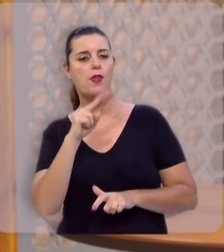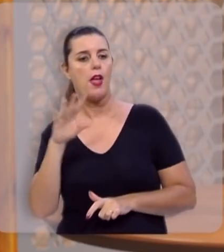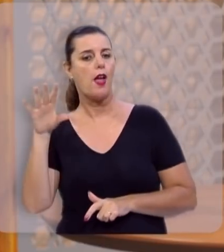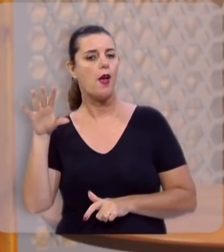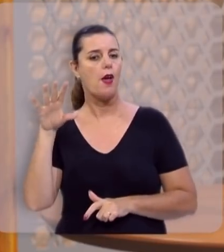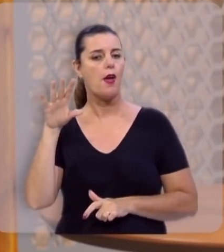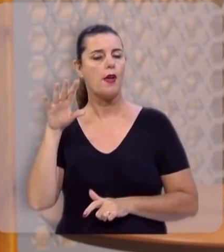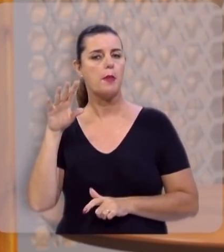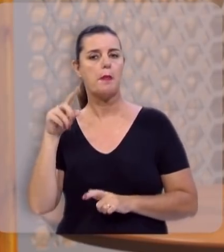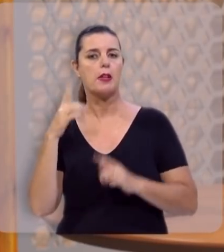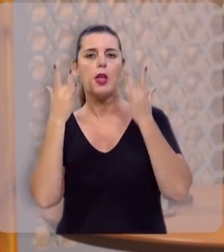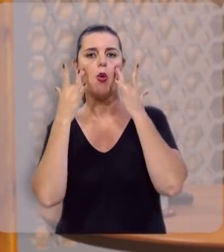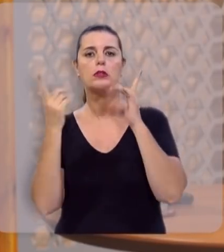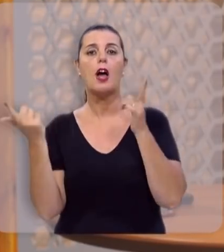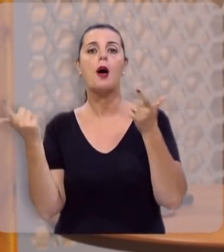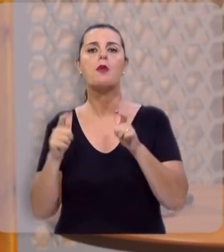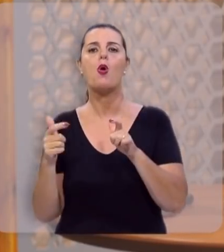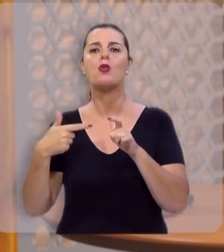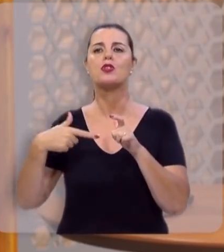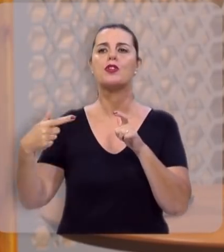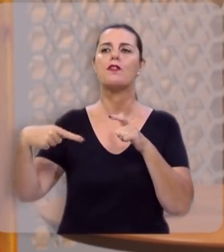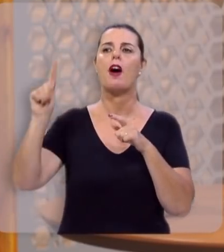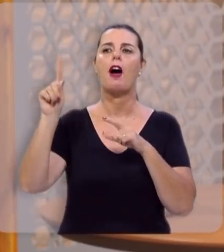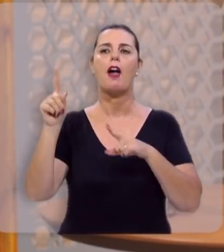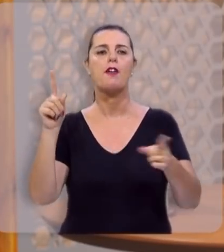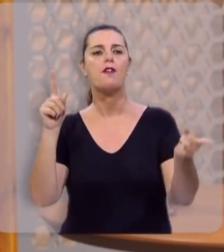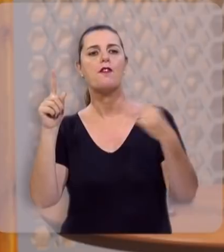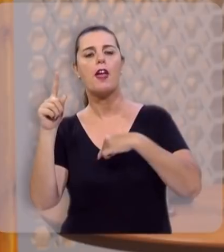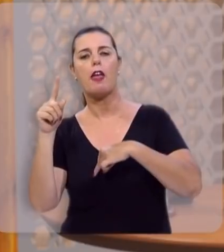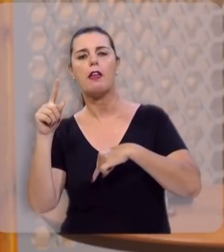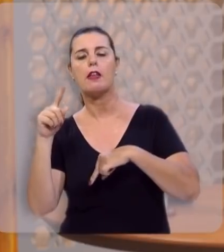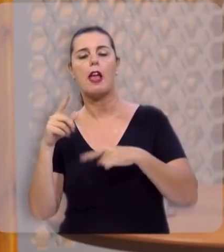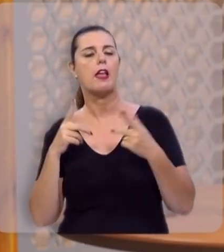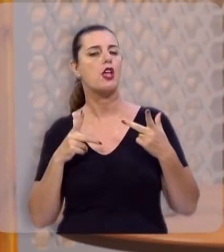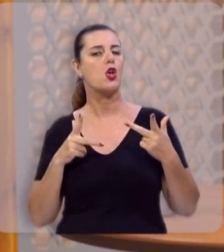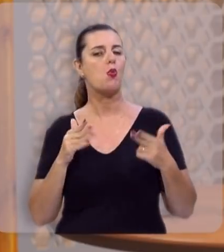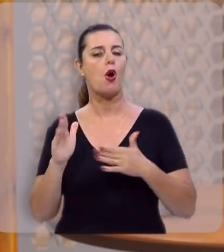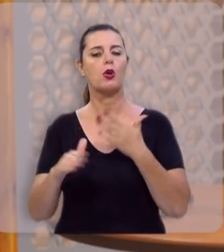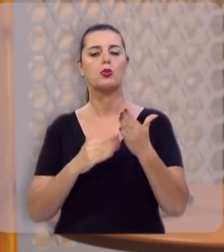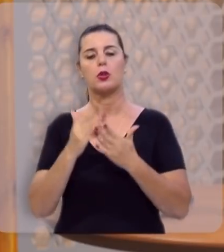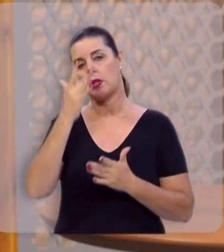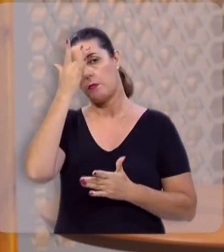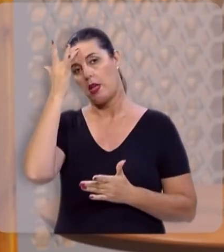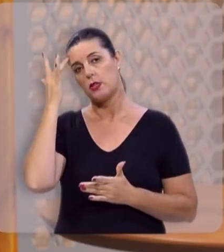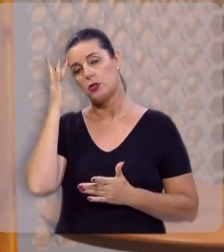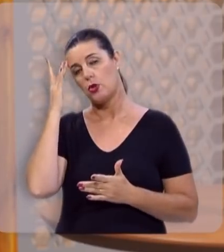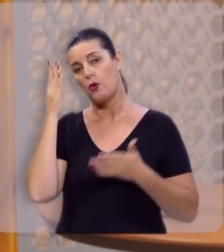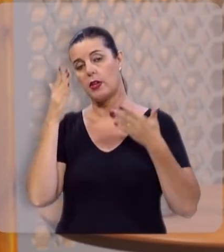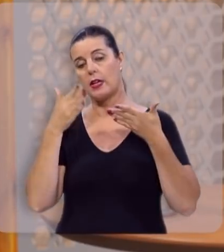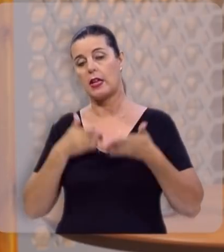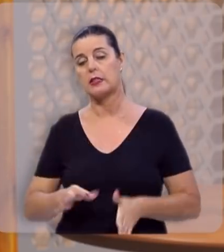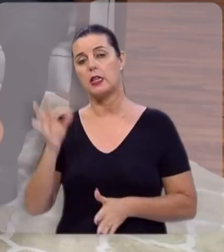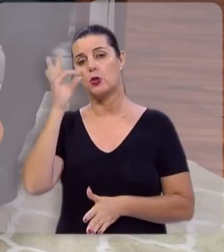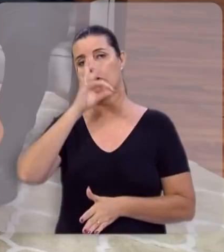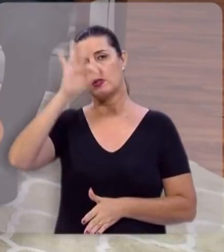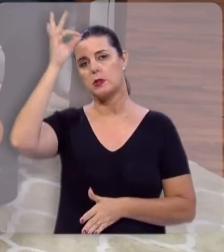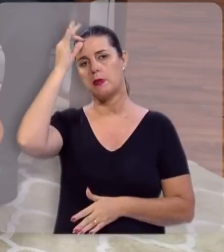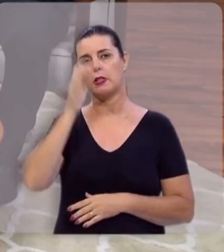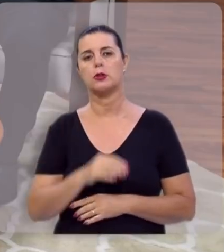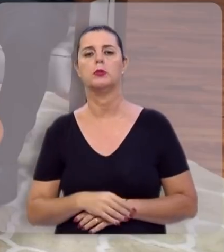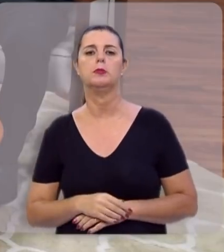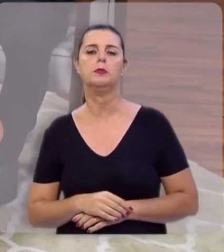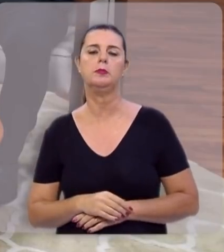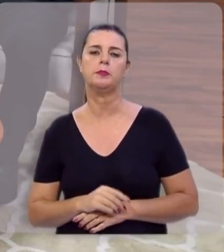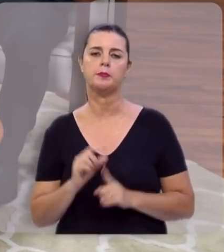sua voz, mas não sabes de onde vem nem para onde vai. Assim é todo aquele que é nascido do Espírito. E